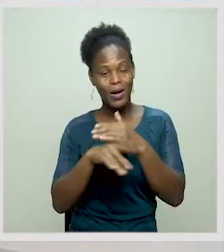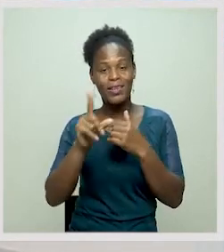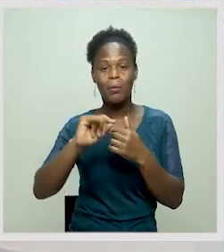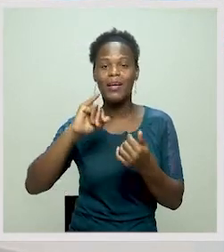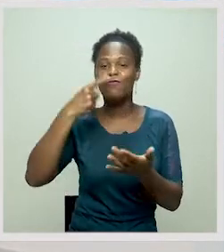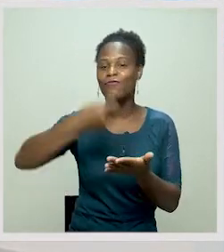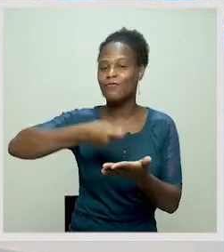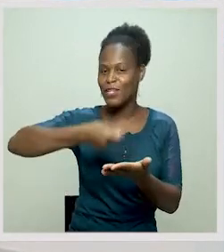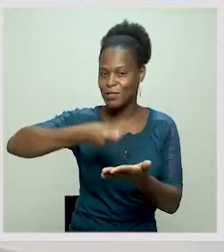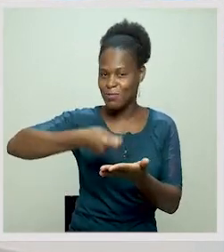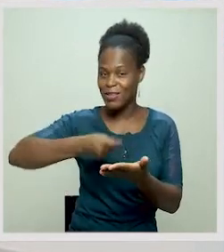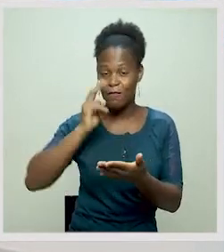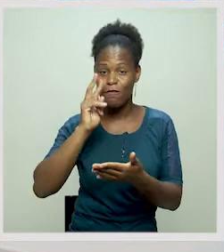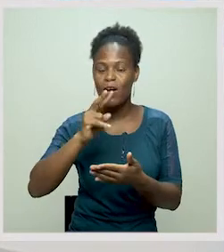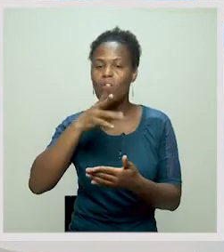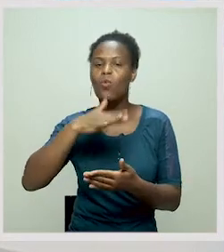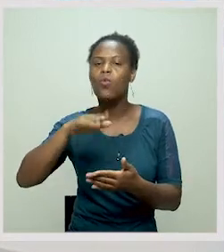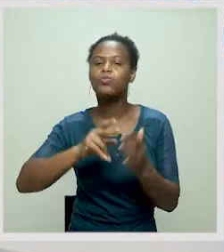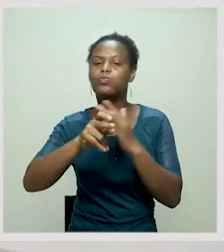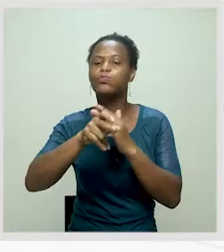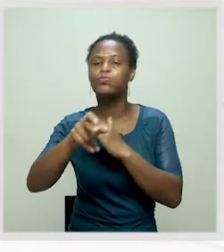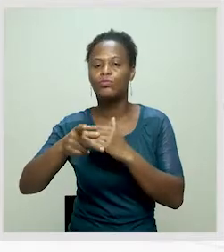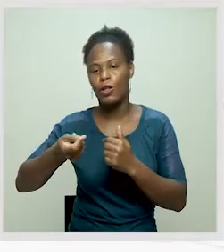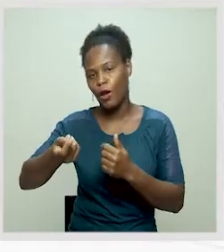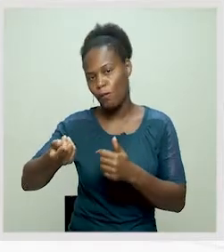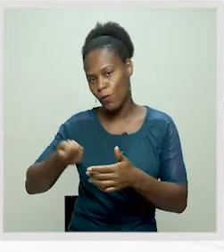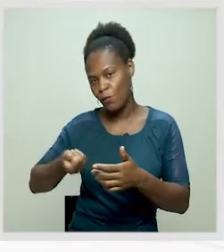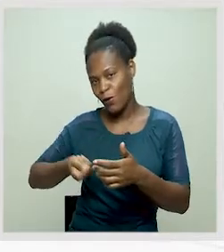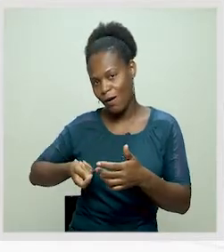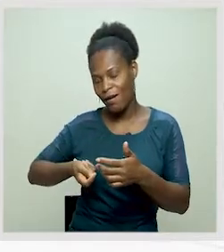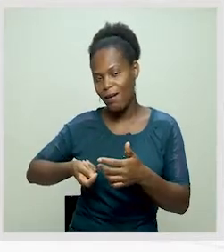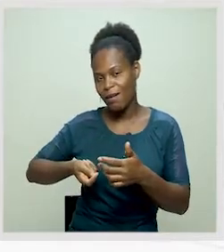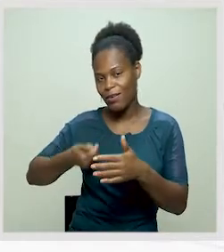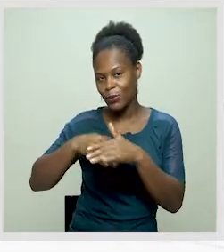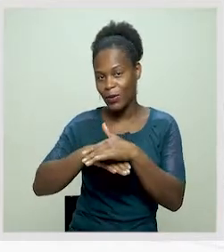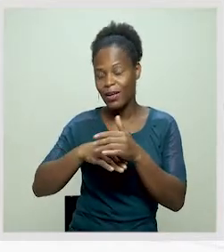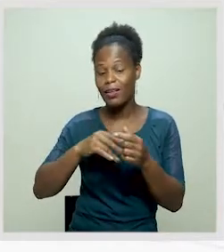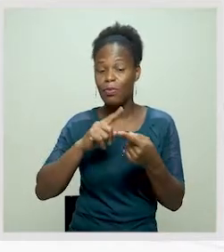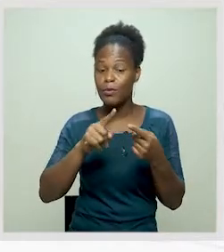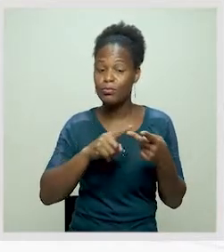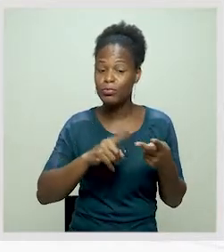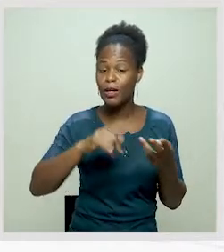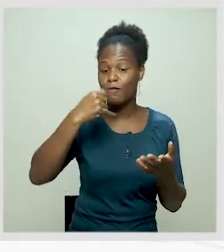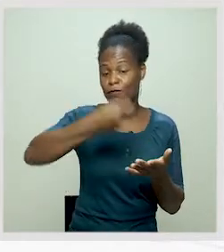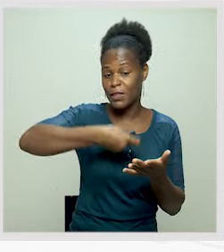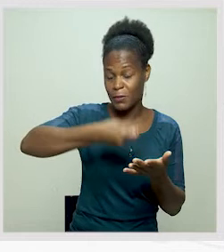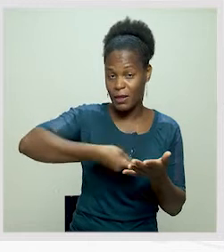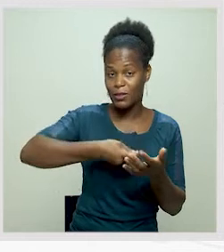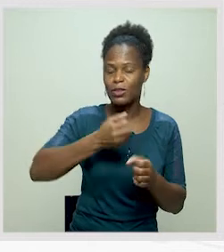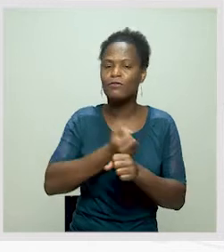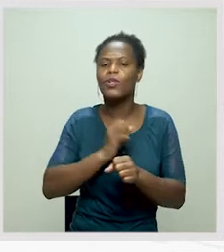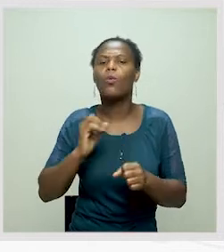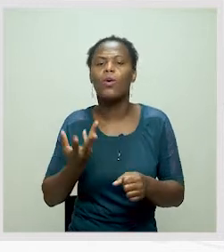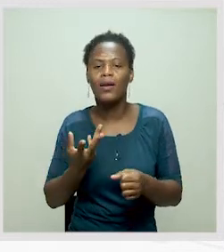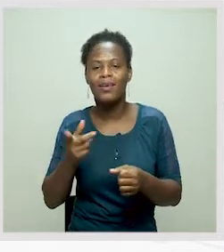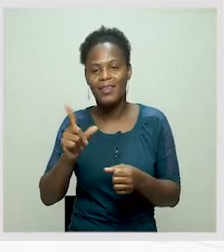Vamos continuar a ver os destinos da poupança, ou seja, vamos ver os tipos de investimento e as funções do